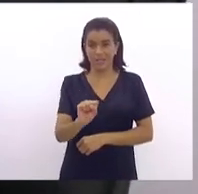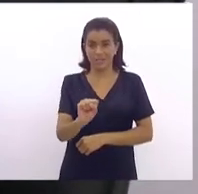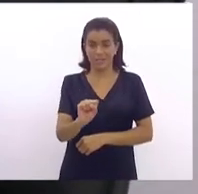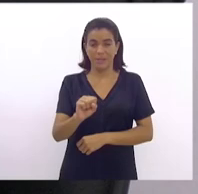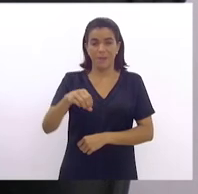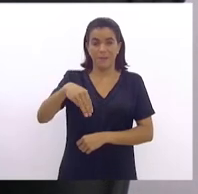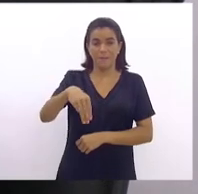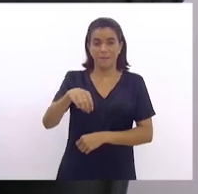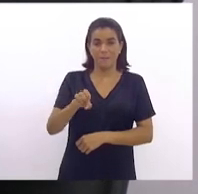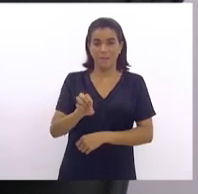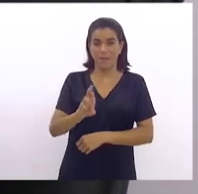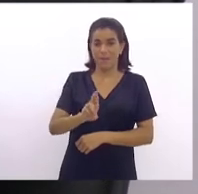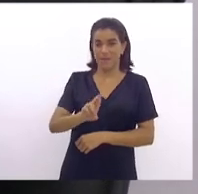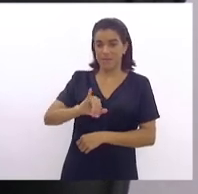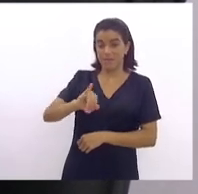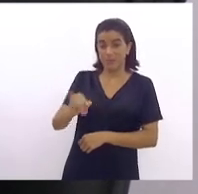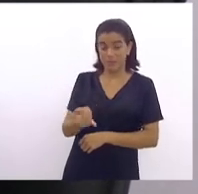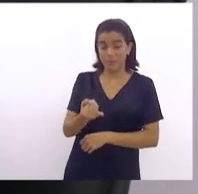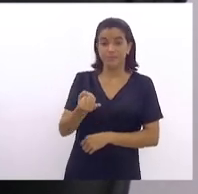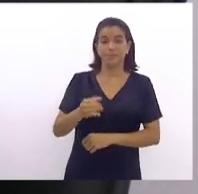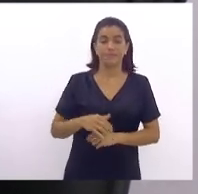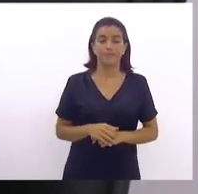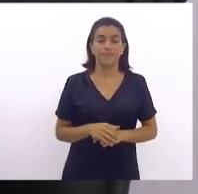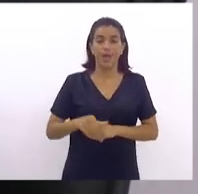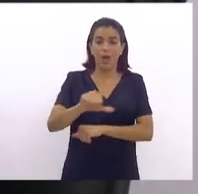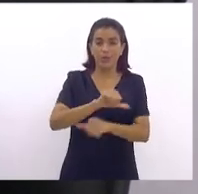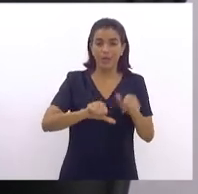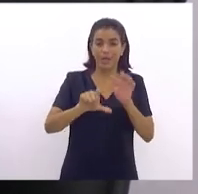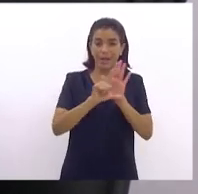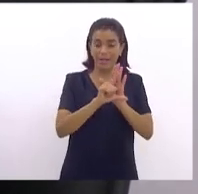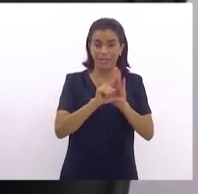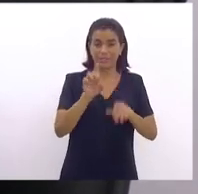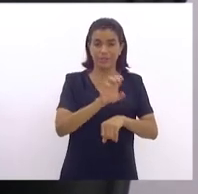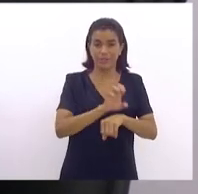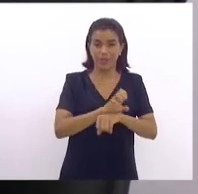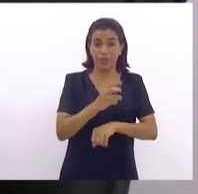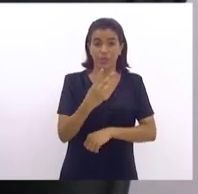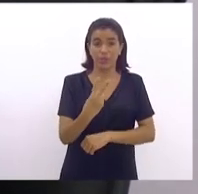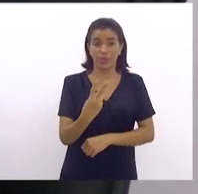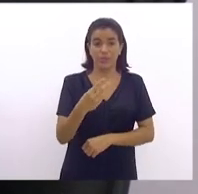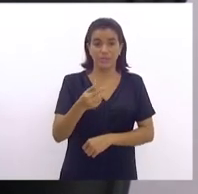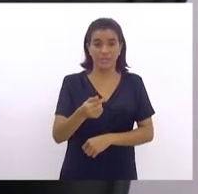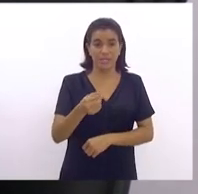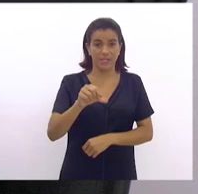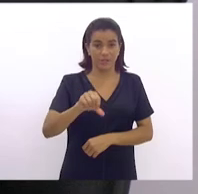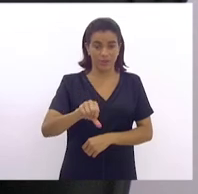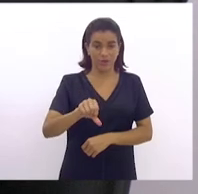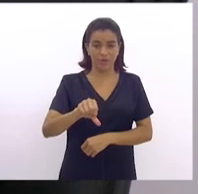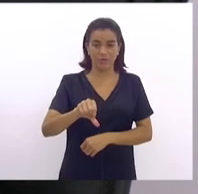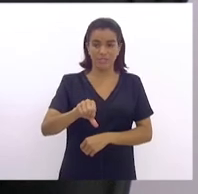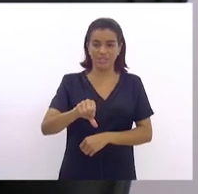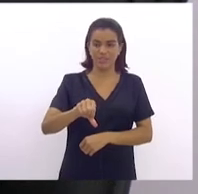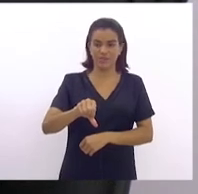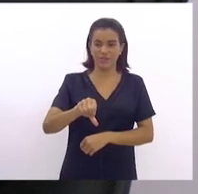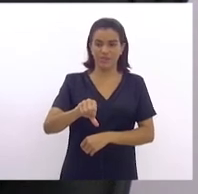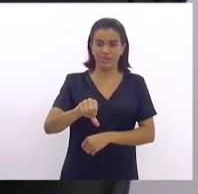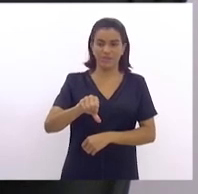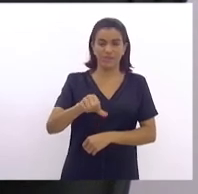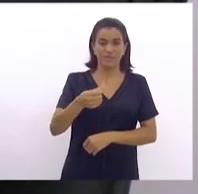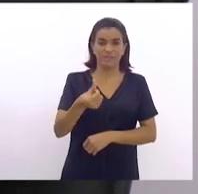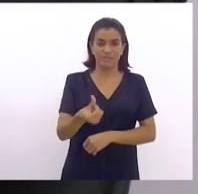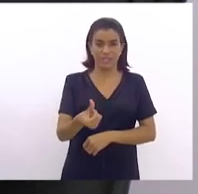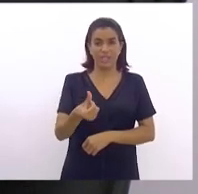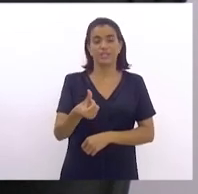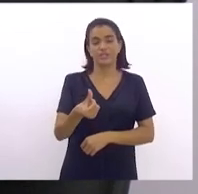CSPS-MERJ, altera a Lei Estadual número 279, de 26 de novembro de 79, e dá outras